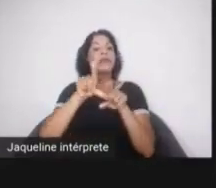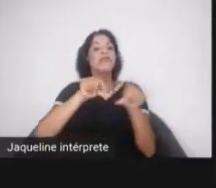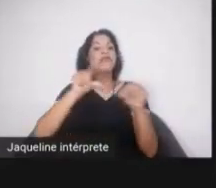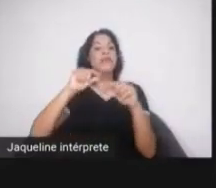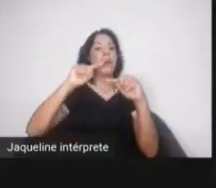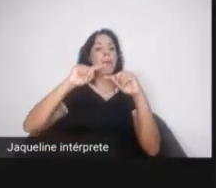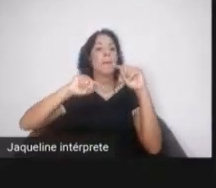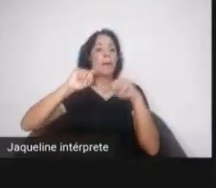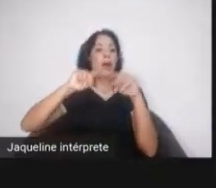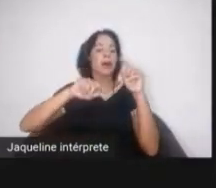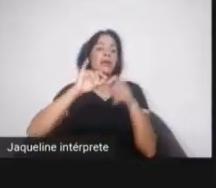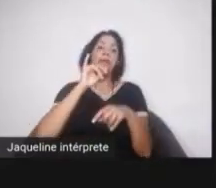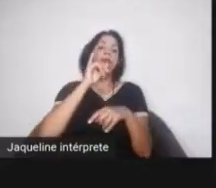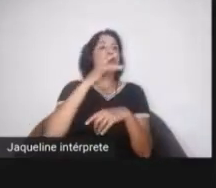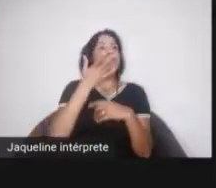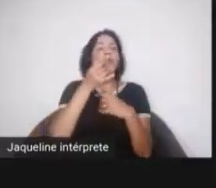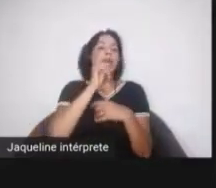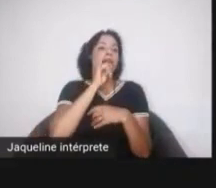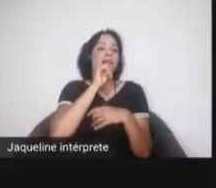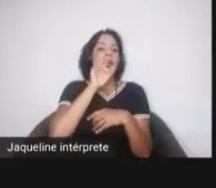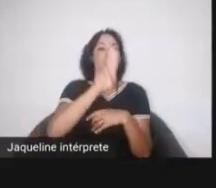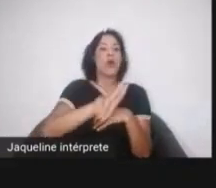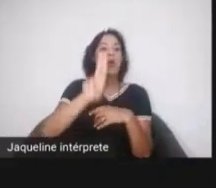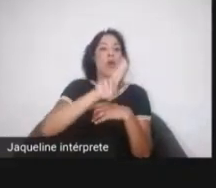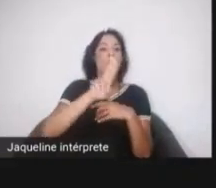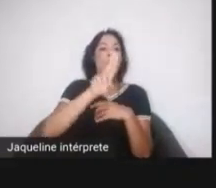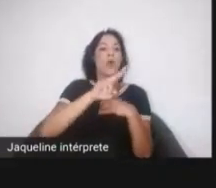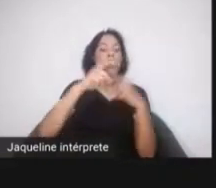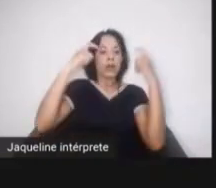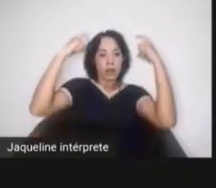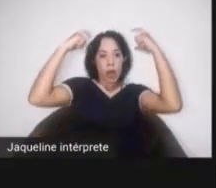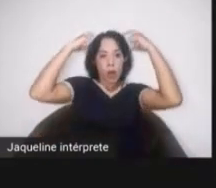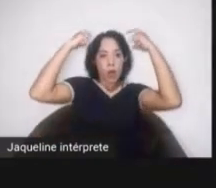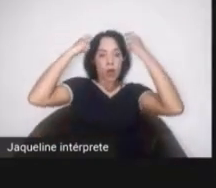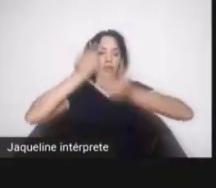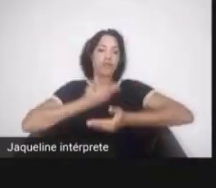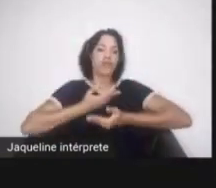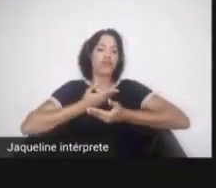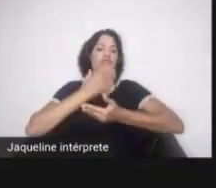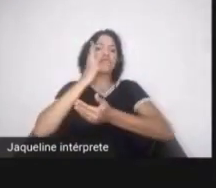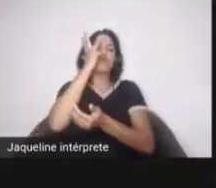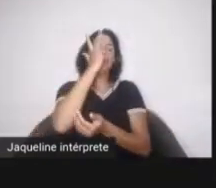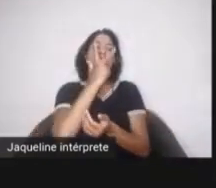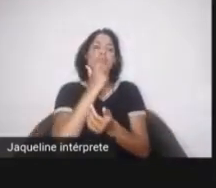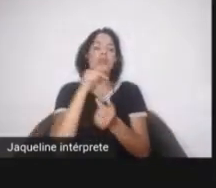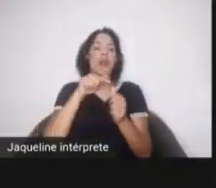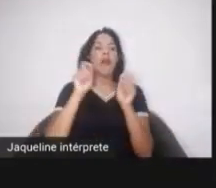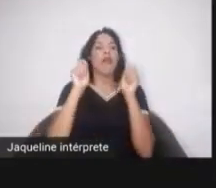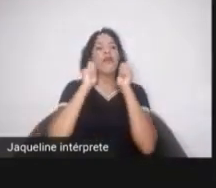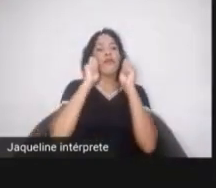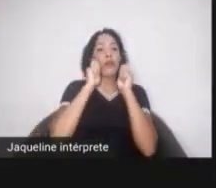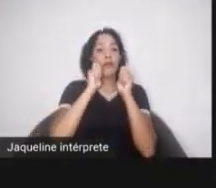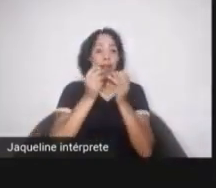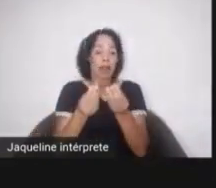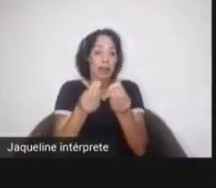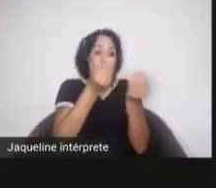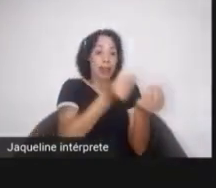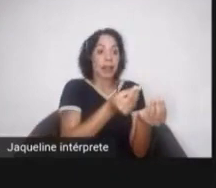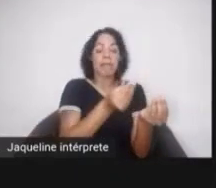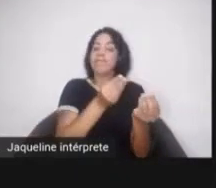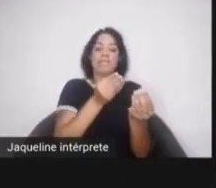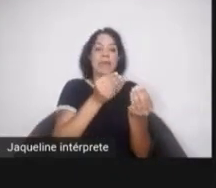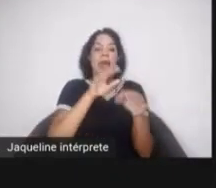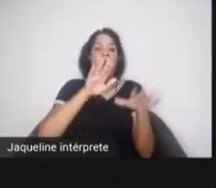bonito, maravilhoso, mas que é um ursinho de pelúcia, e a pelúcia, ela deflagra a asma,